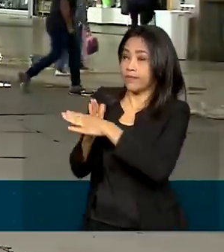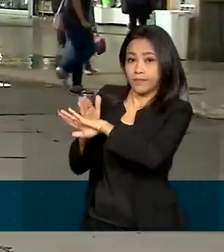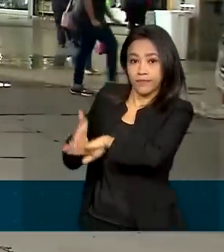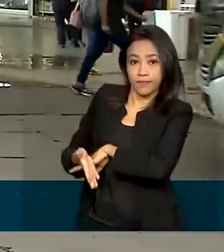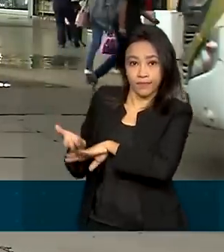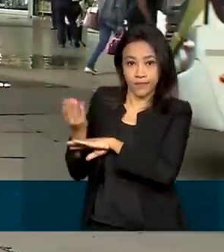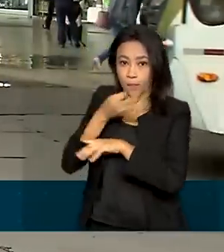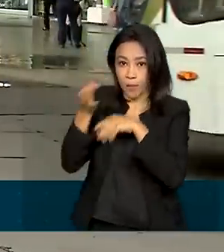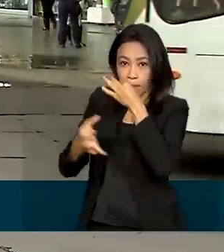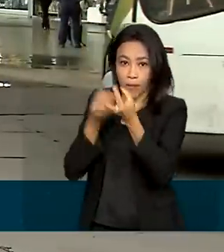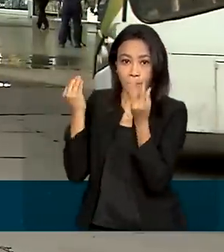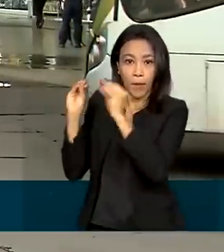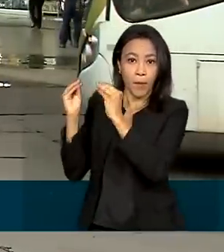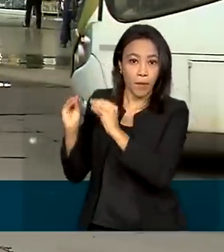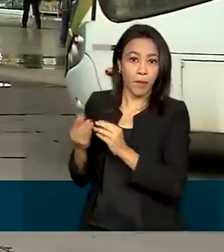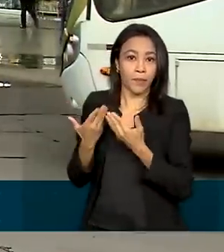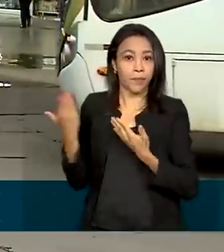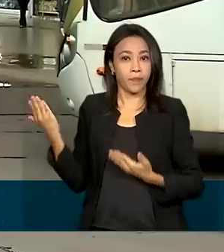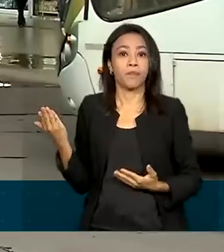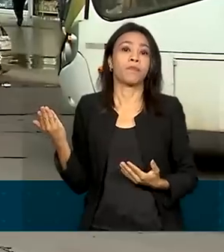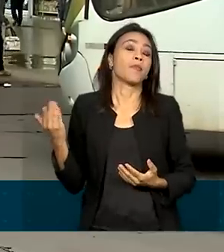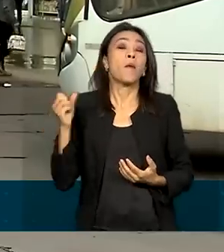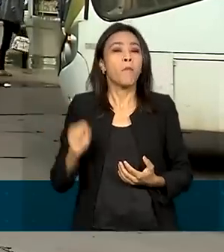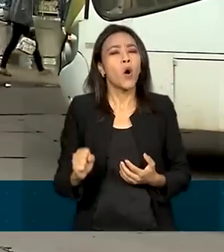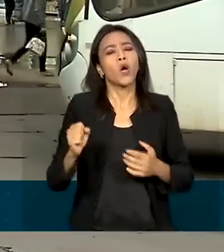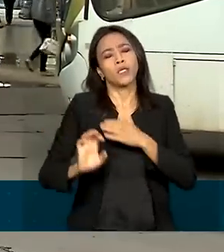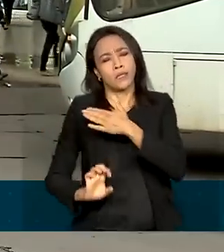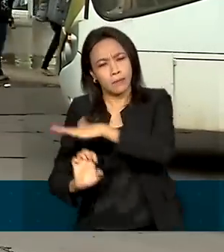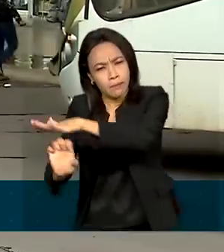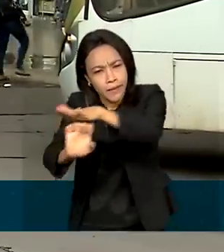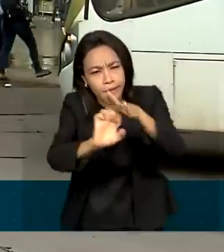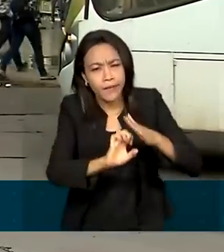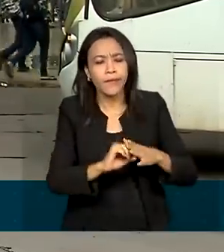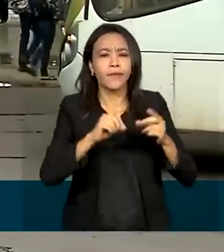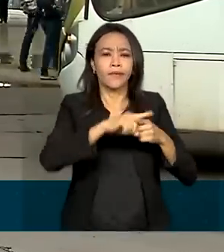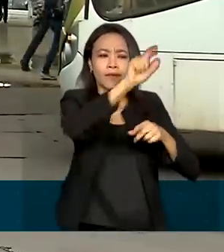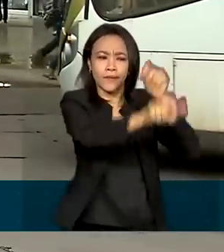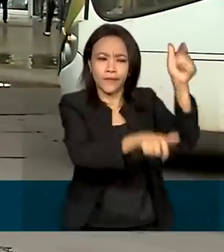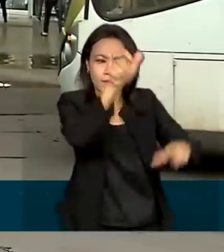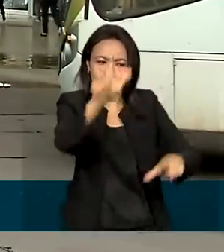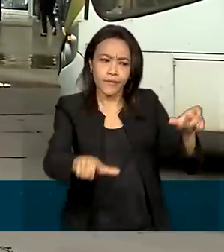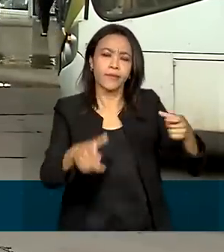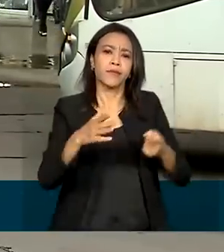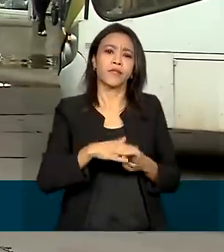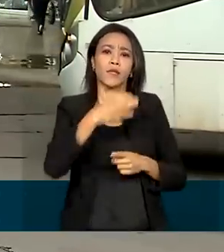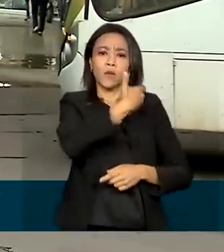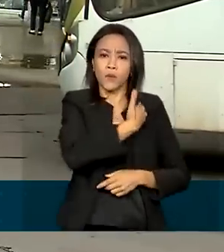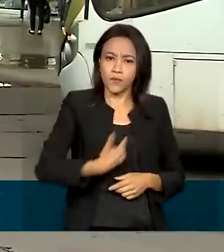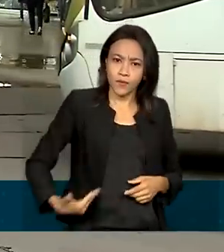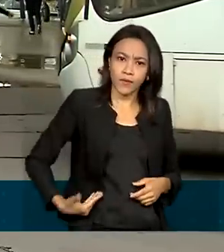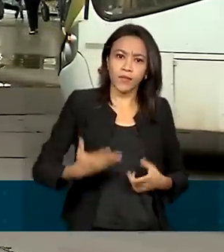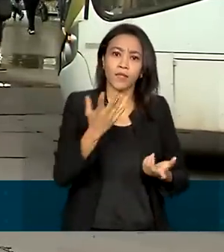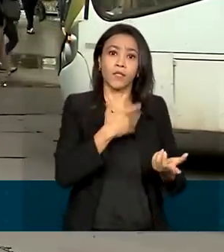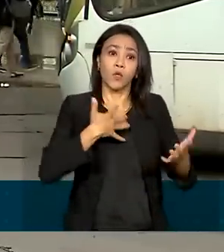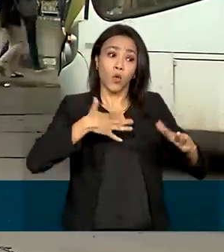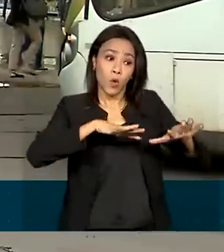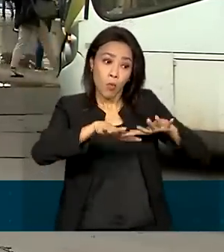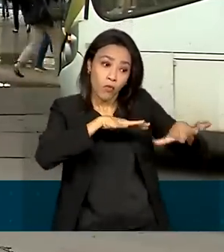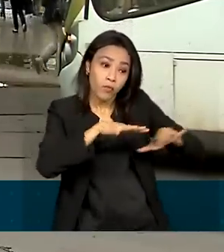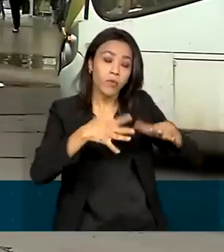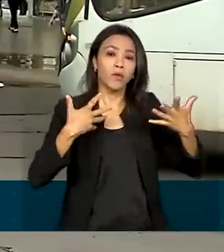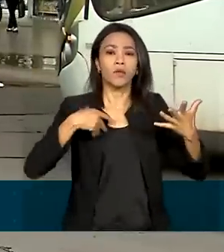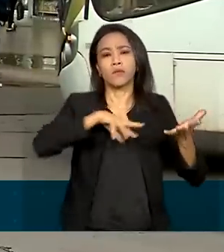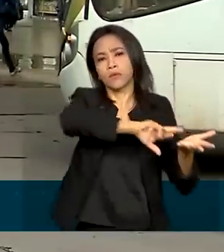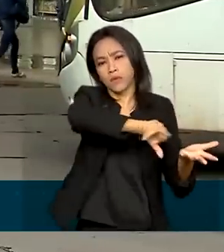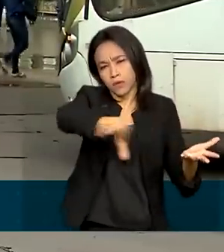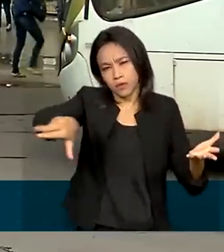linkgov.br/participamaisbrasil podem participar empresas cidadãos instituições públicas é movimentos e organizações da